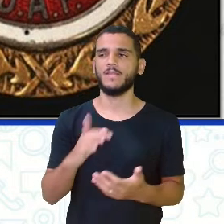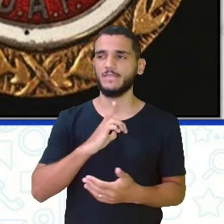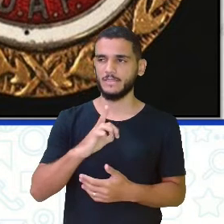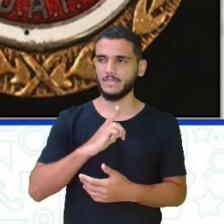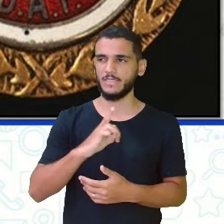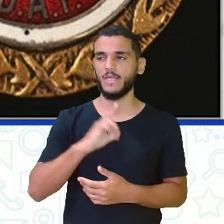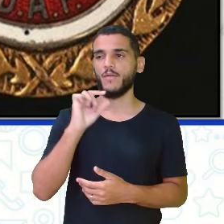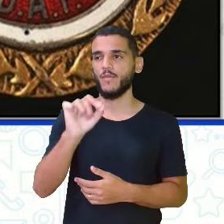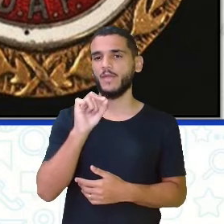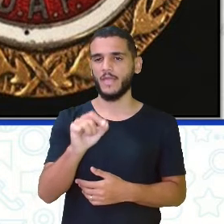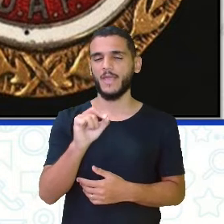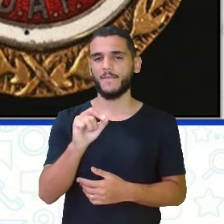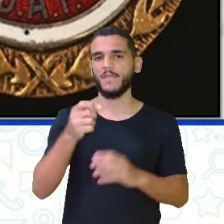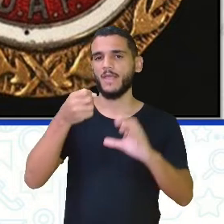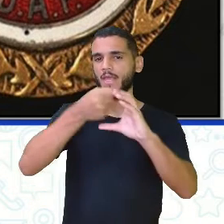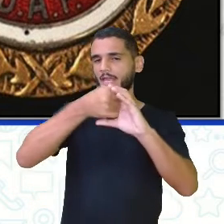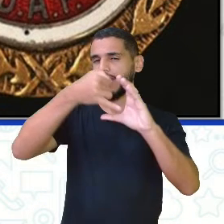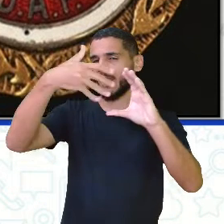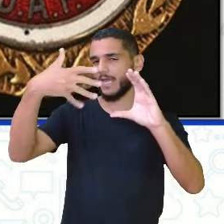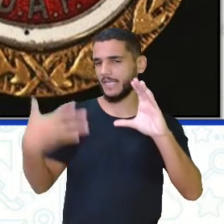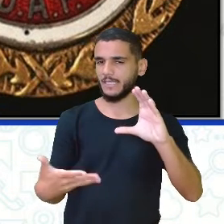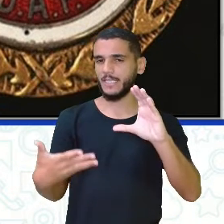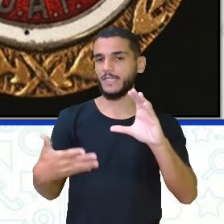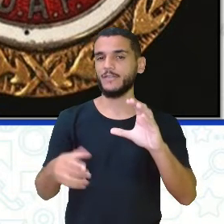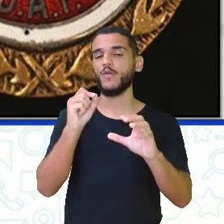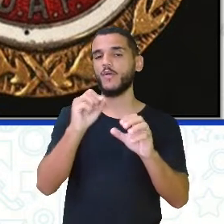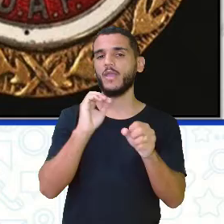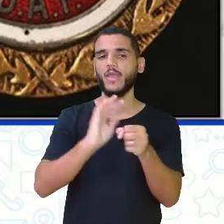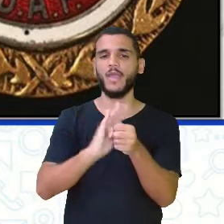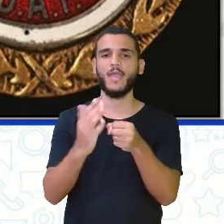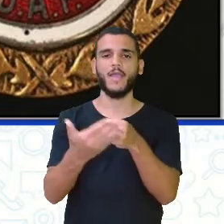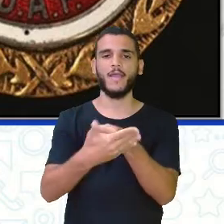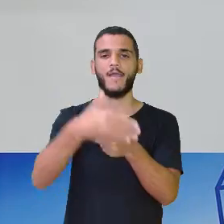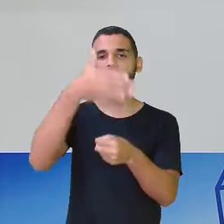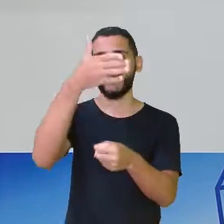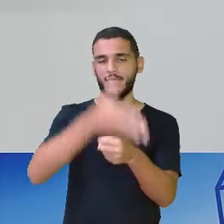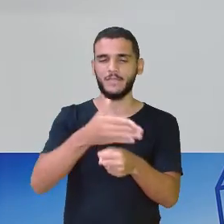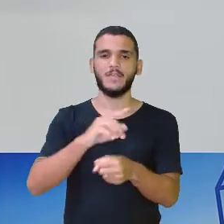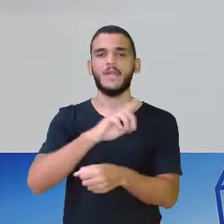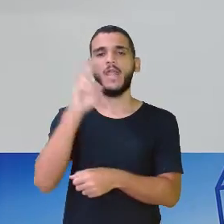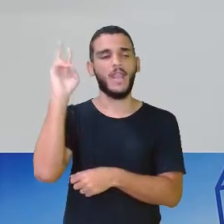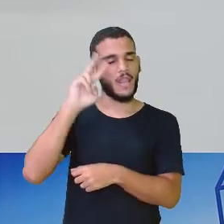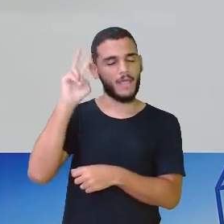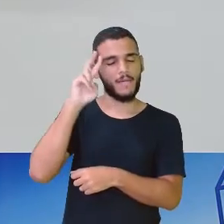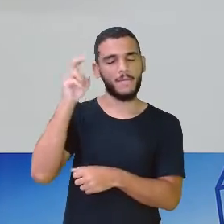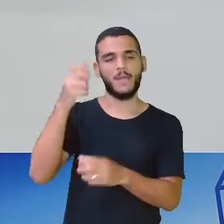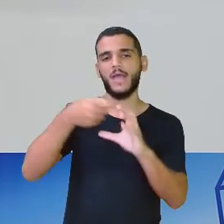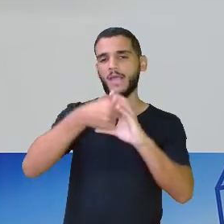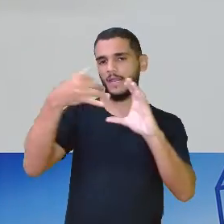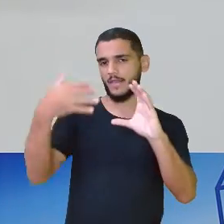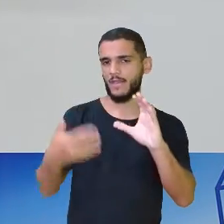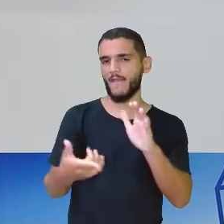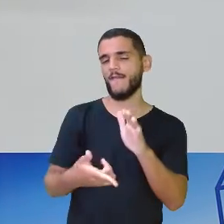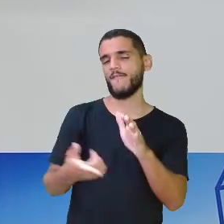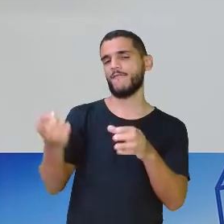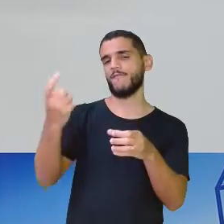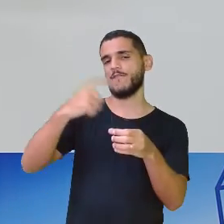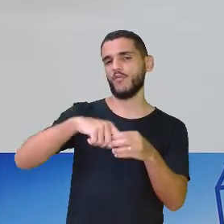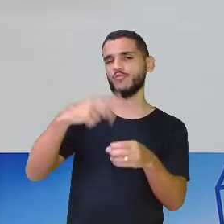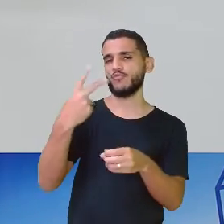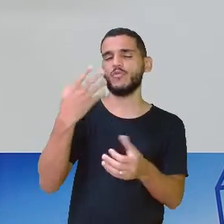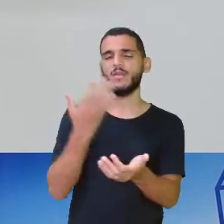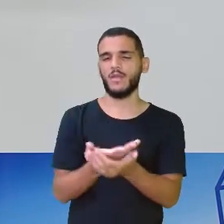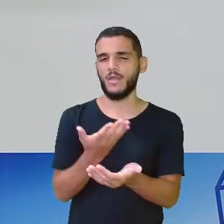características fascistas, né? Para vocês lembrarem essas características. Voltem a 2 aulas atrás, a gente falou sobre